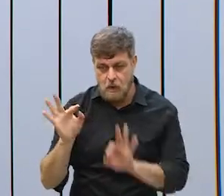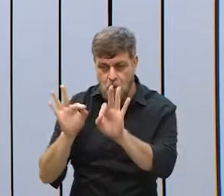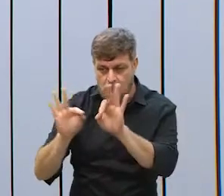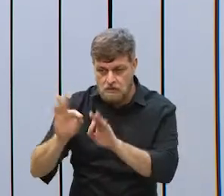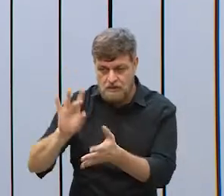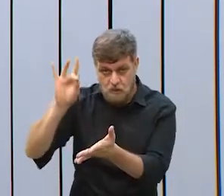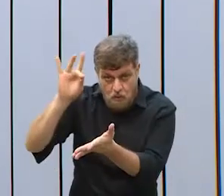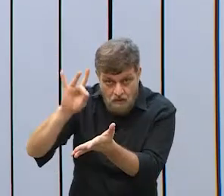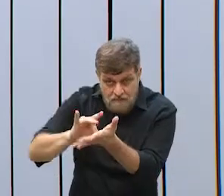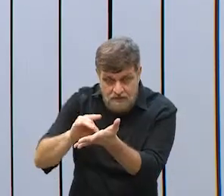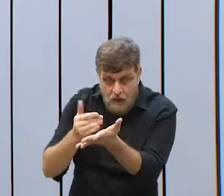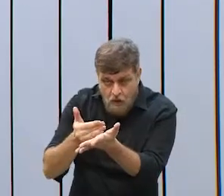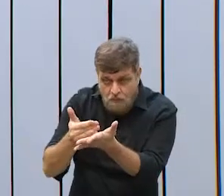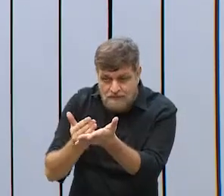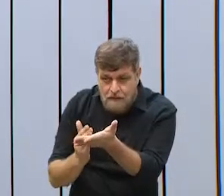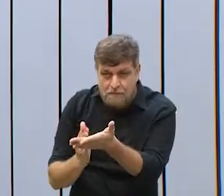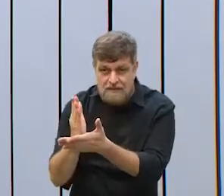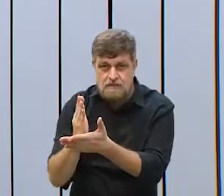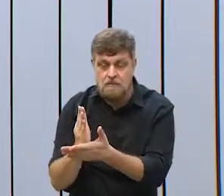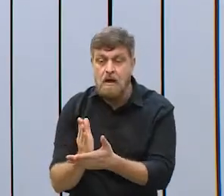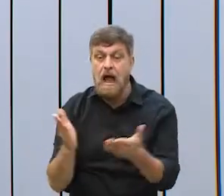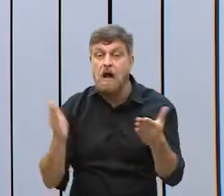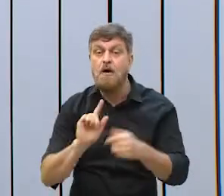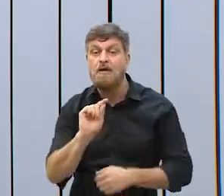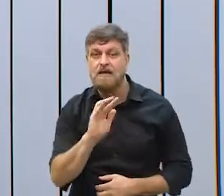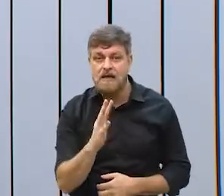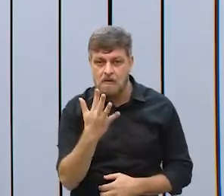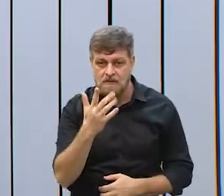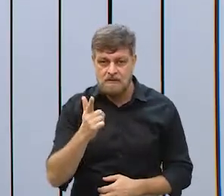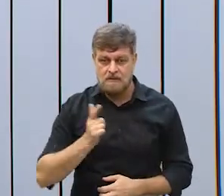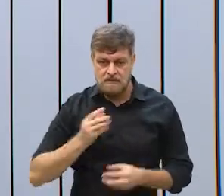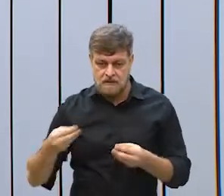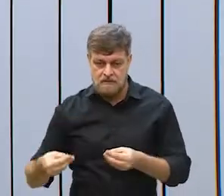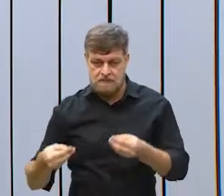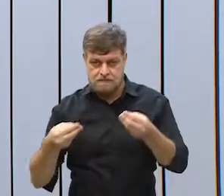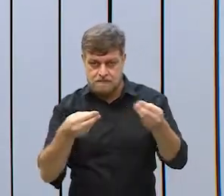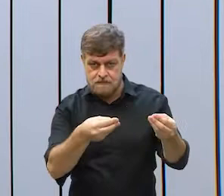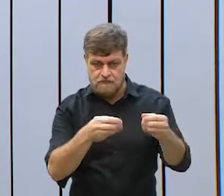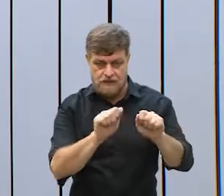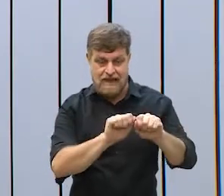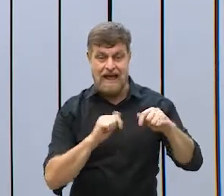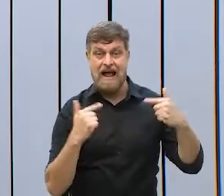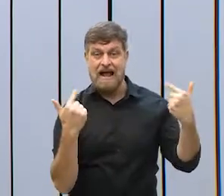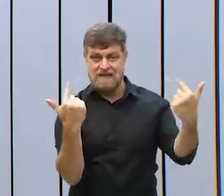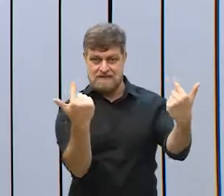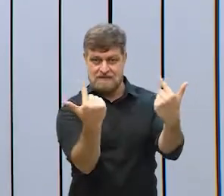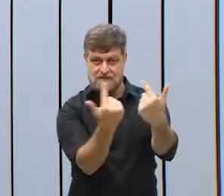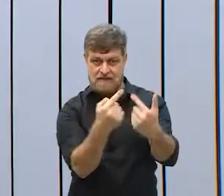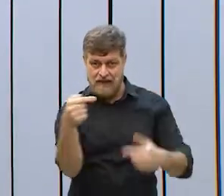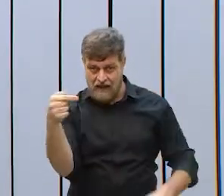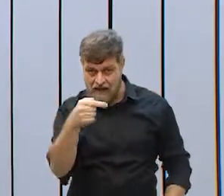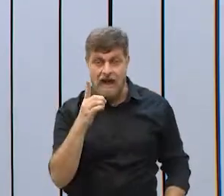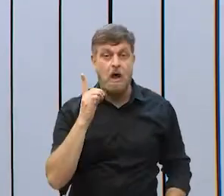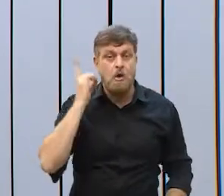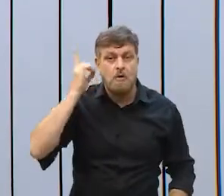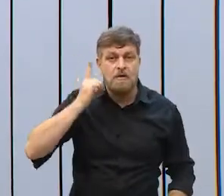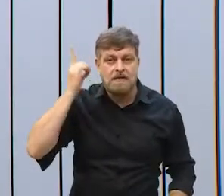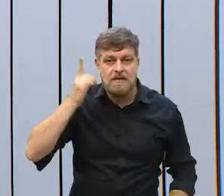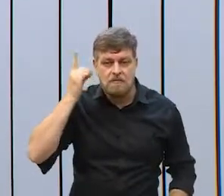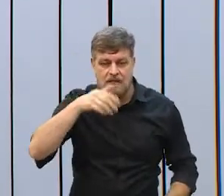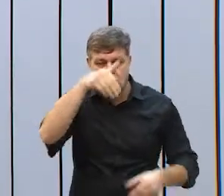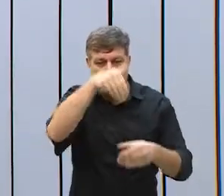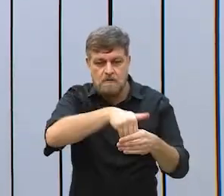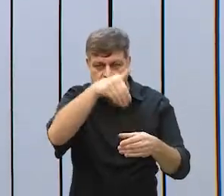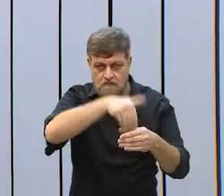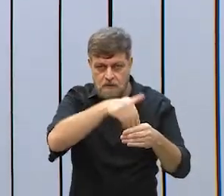ele já foi aprovado. Quais são os próximos passos? Agora segue para a LESP, que é a Assembleia Legislativa, os deputados ali